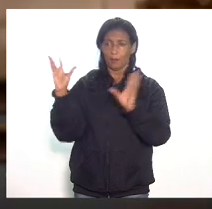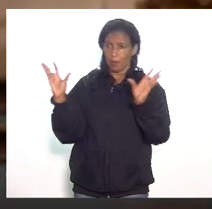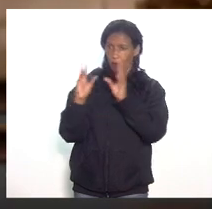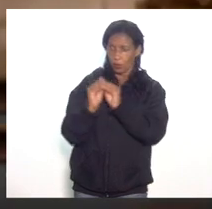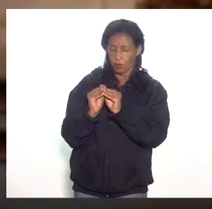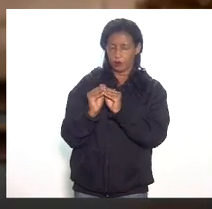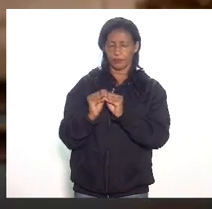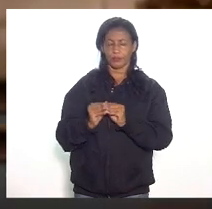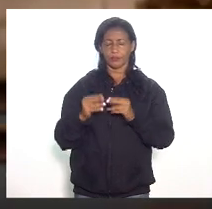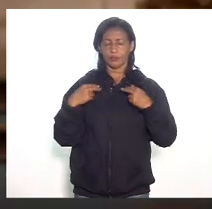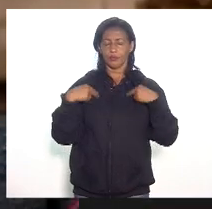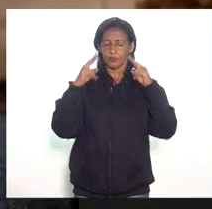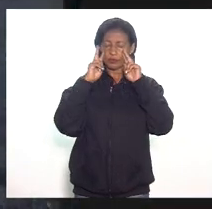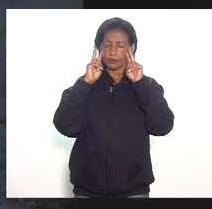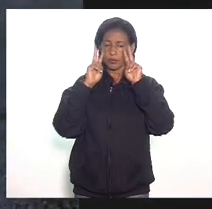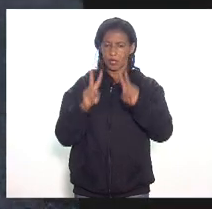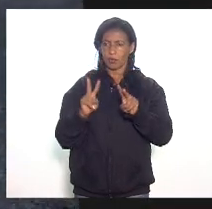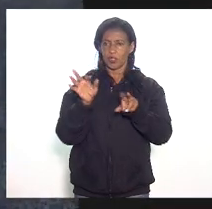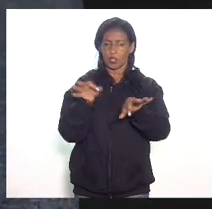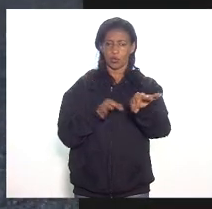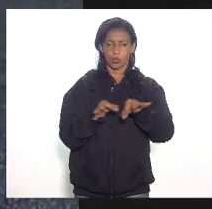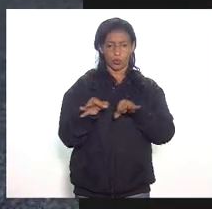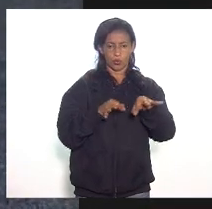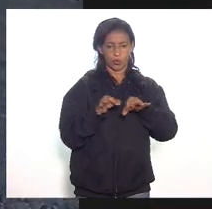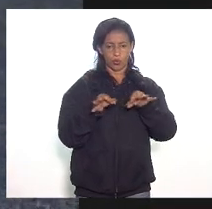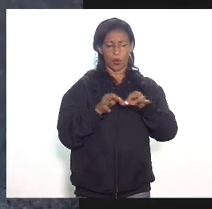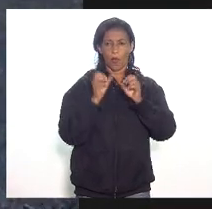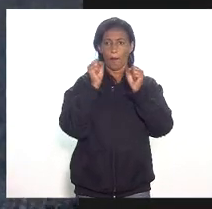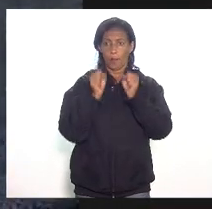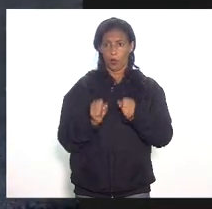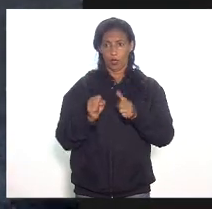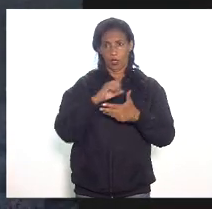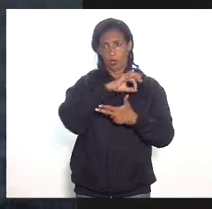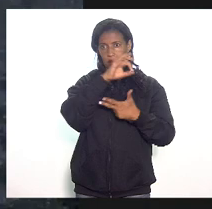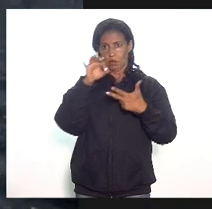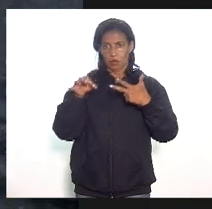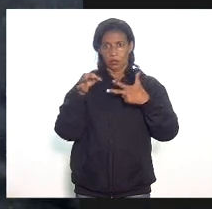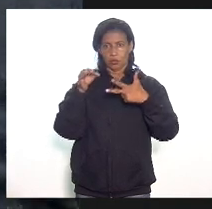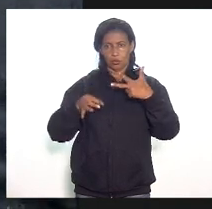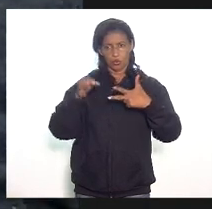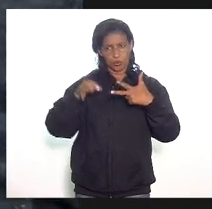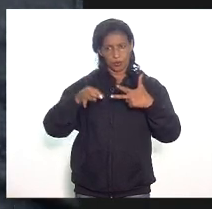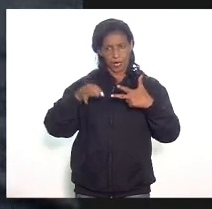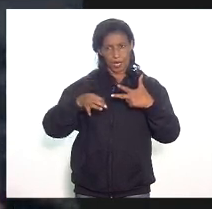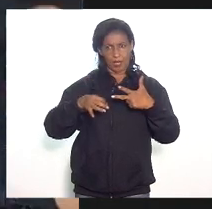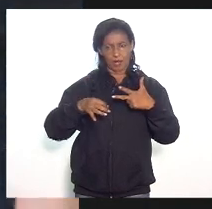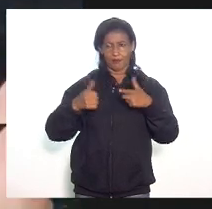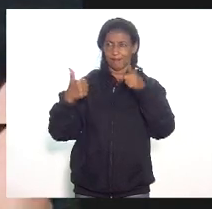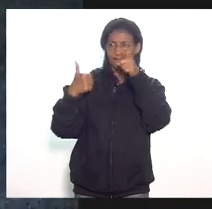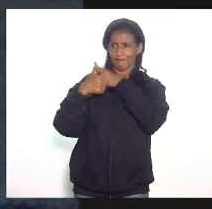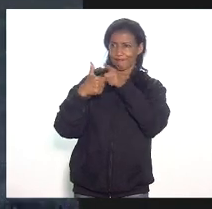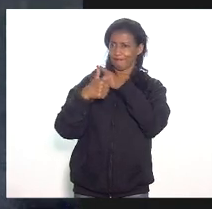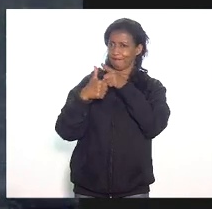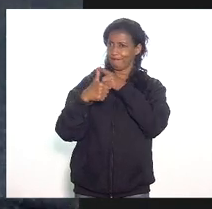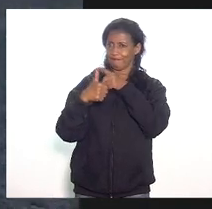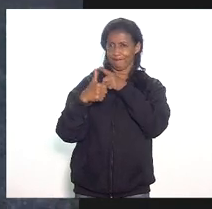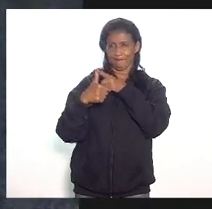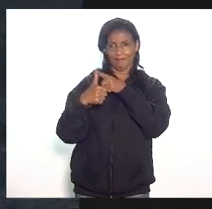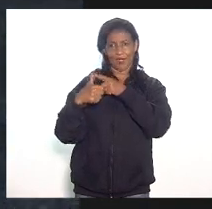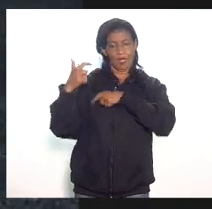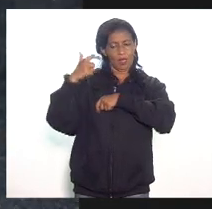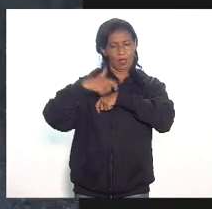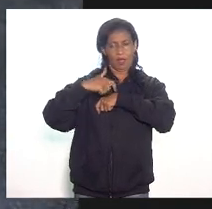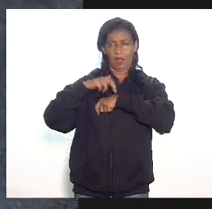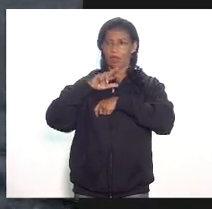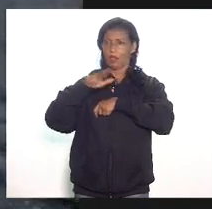Então, que eu vejo nesse projeto do Poder Judiciário é, primeiro, uma impertinência diante do momento que a